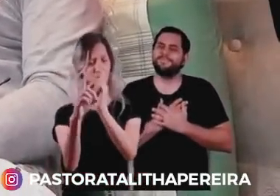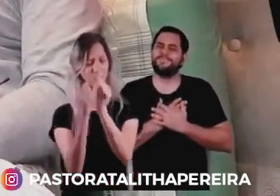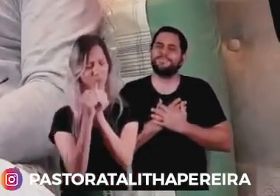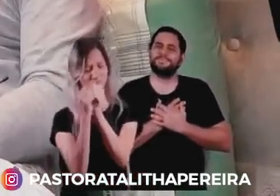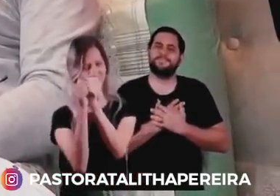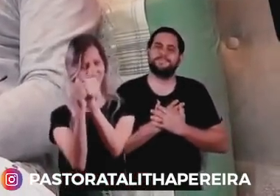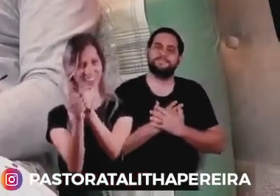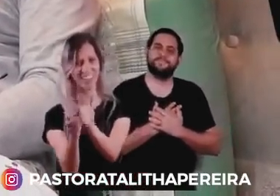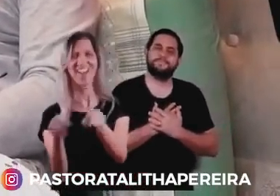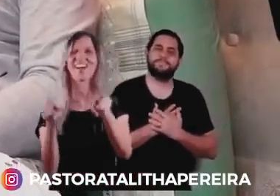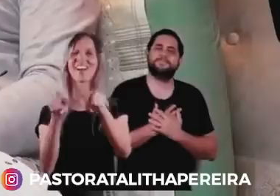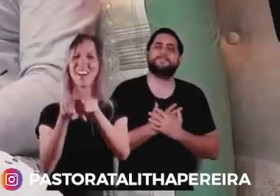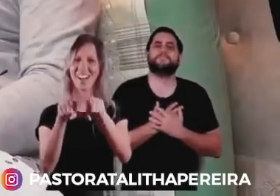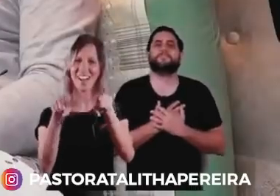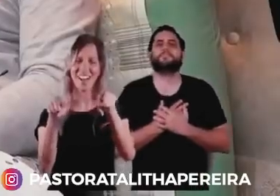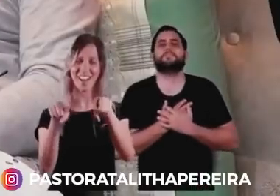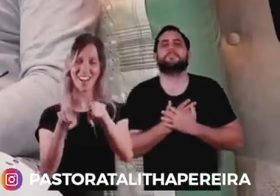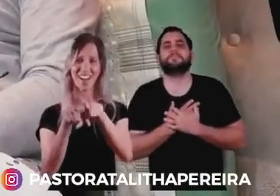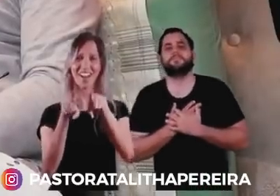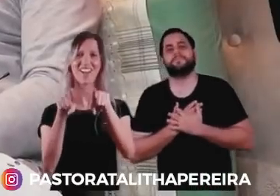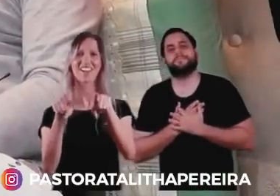será.